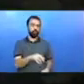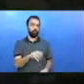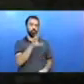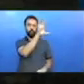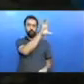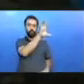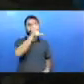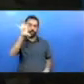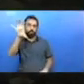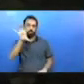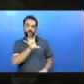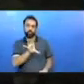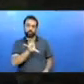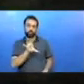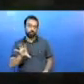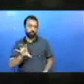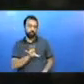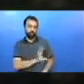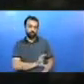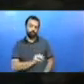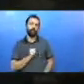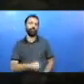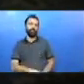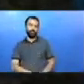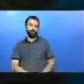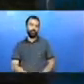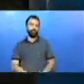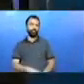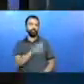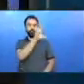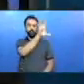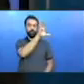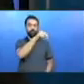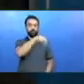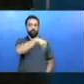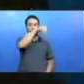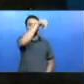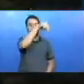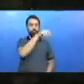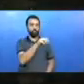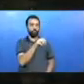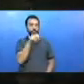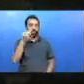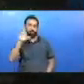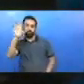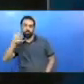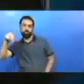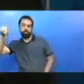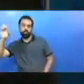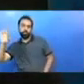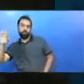regiões, cada parte colorida representa uma região, vamos relembrar: região norte, região nordeste,